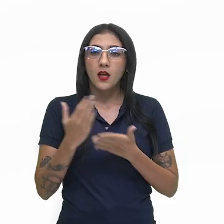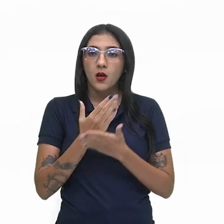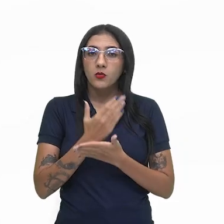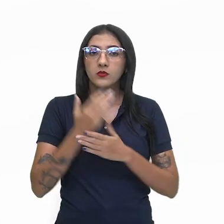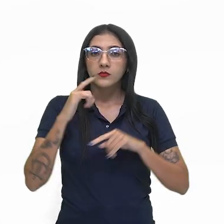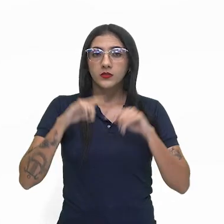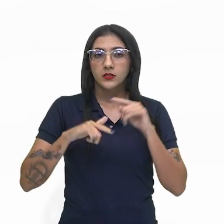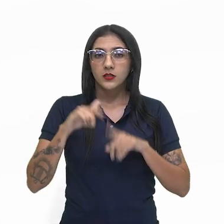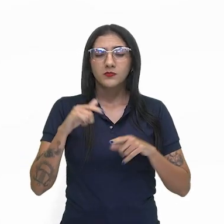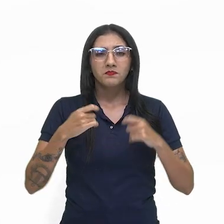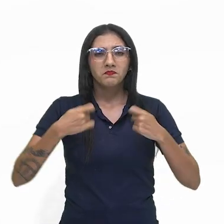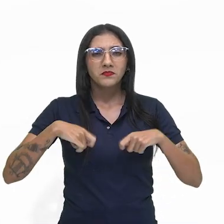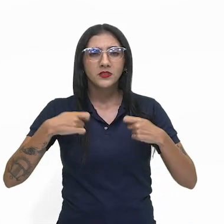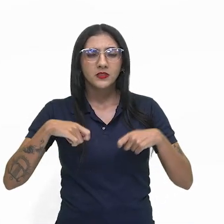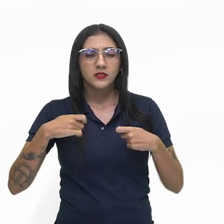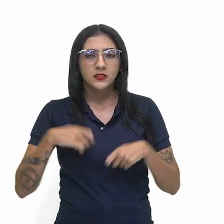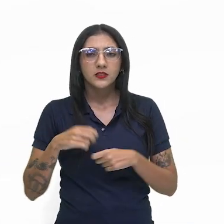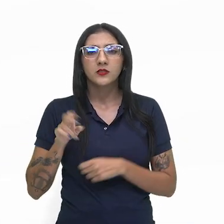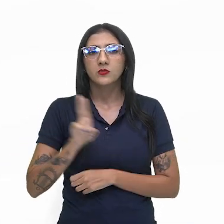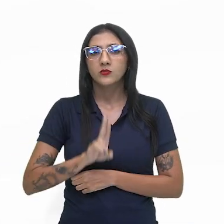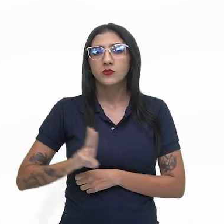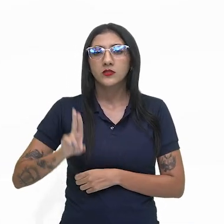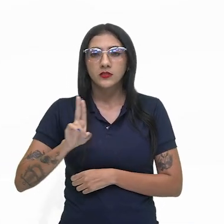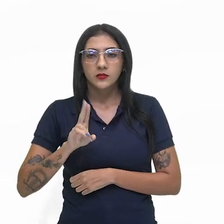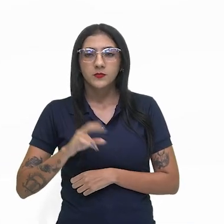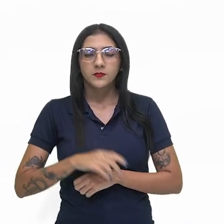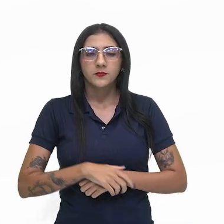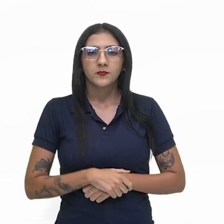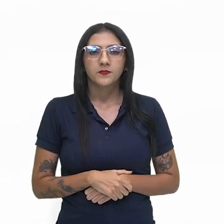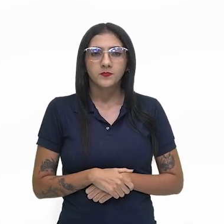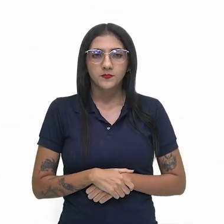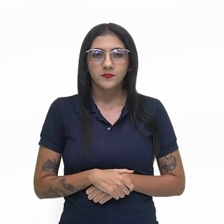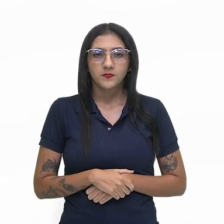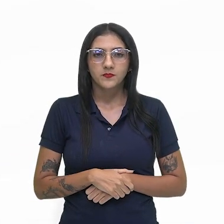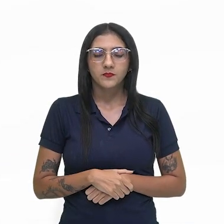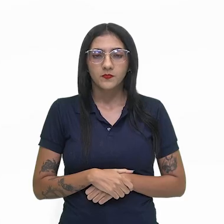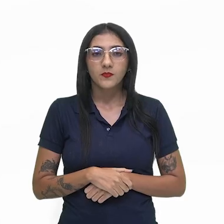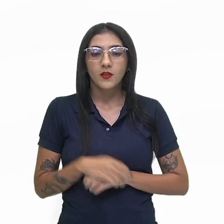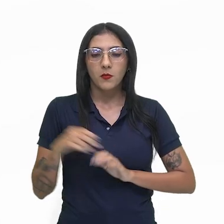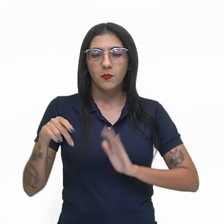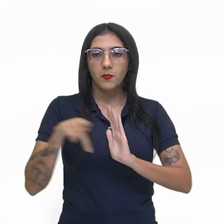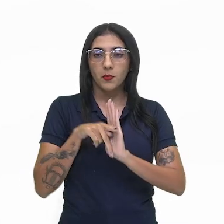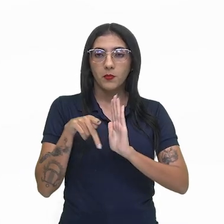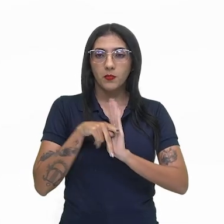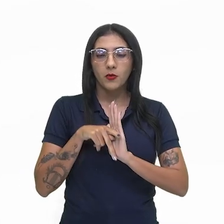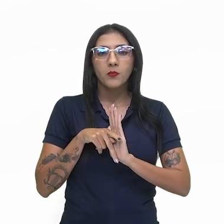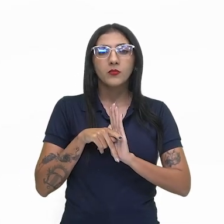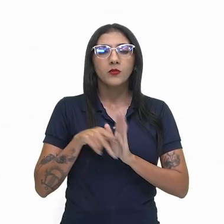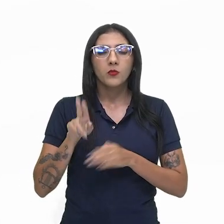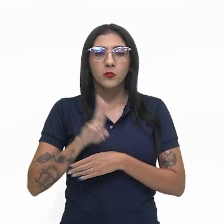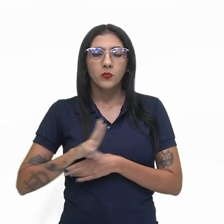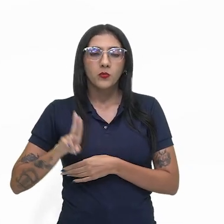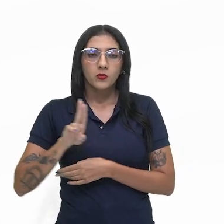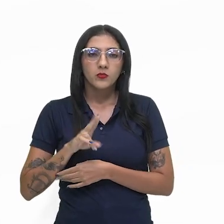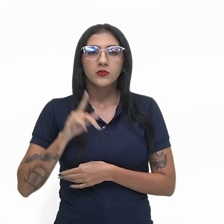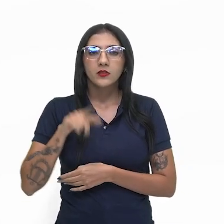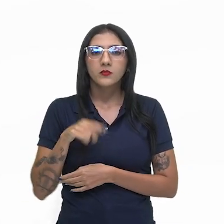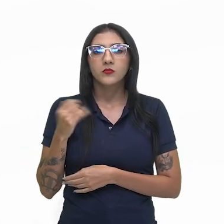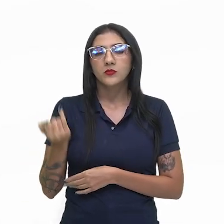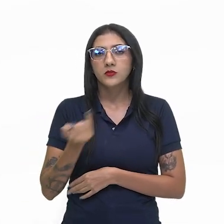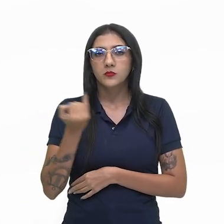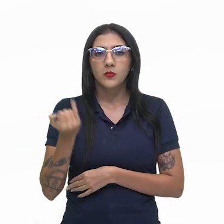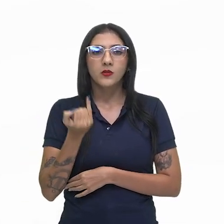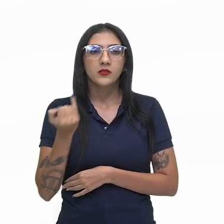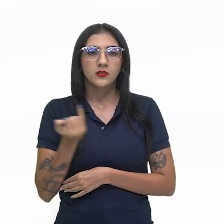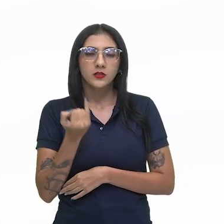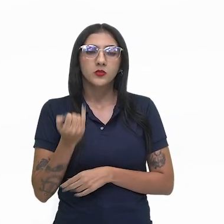bens necessários e considerados como tais, tá? A posse desses bens necessários, considerados como